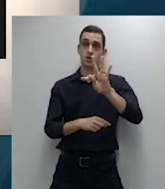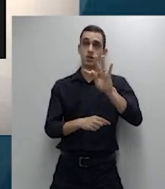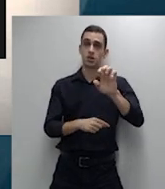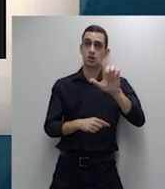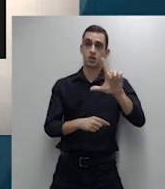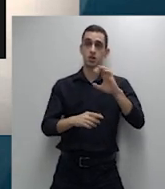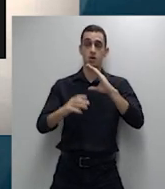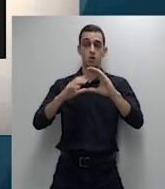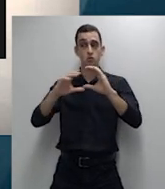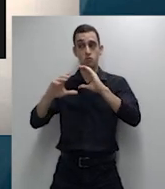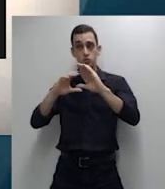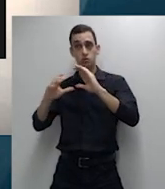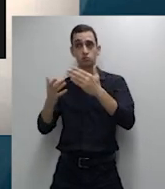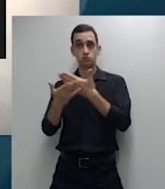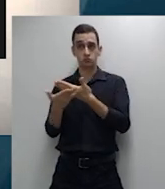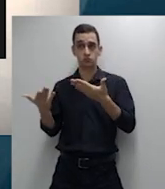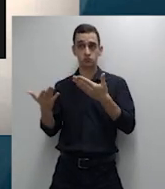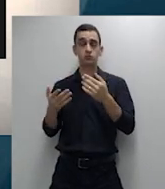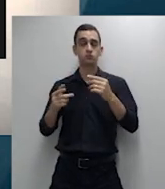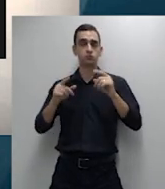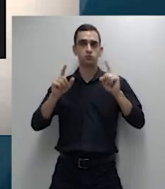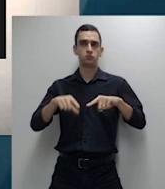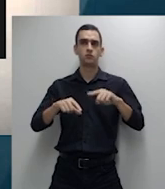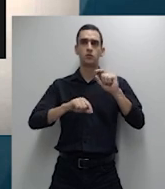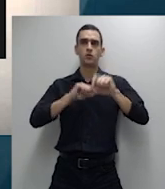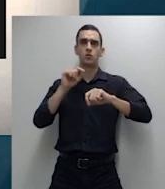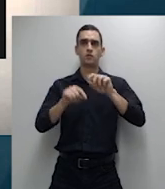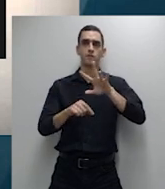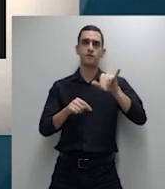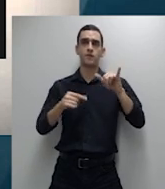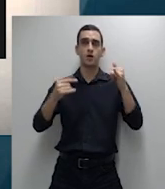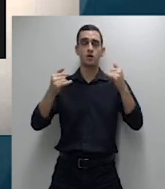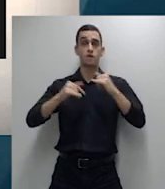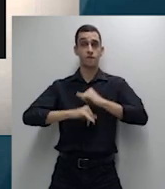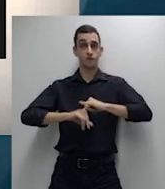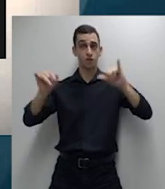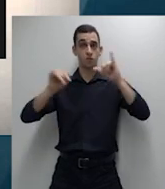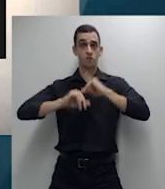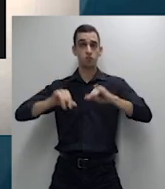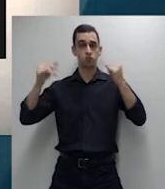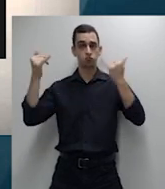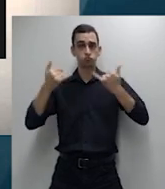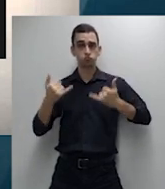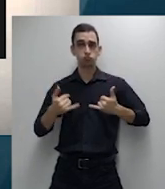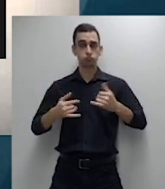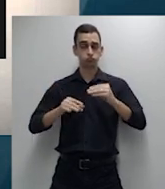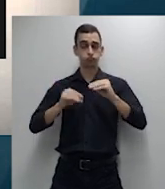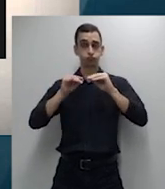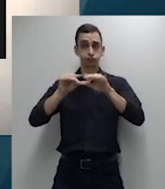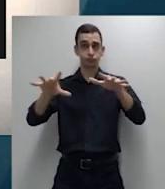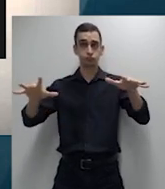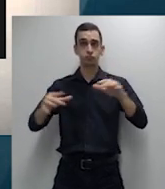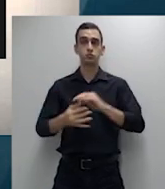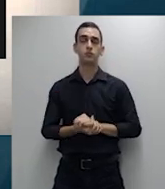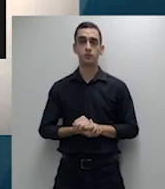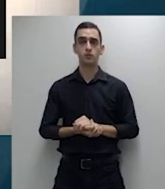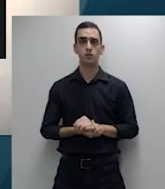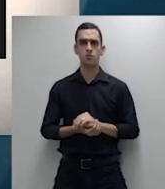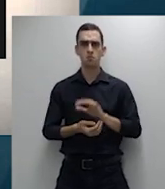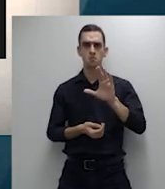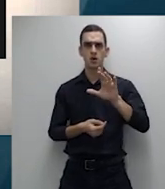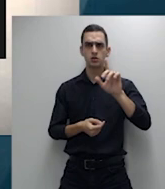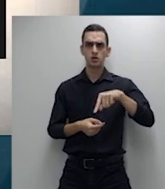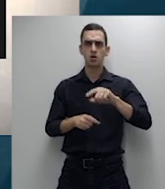sabiá para transmitir as suas informações mas veja bem não é uma locação